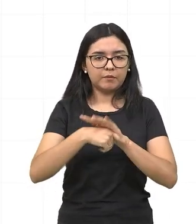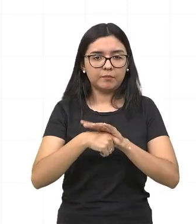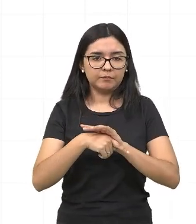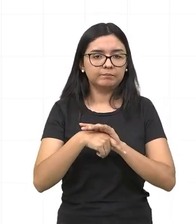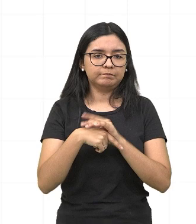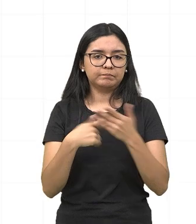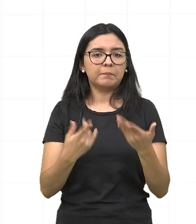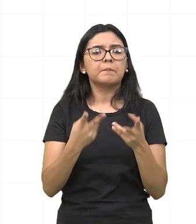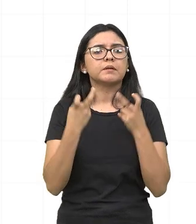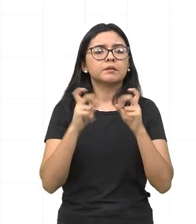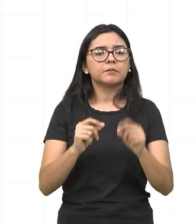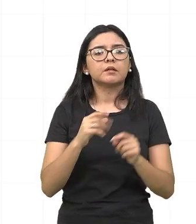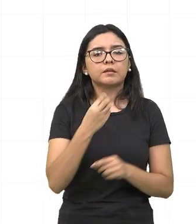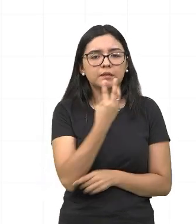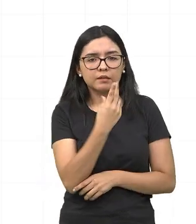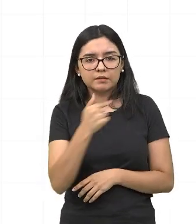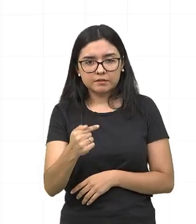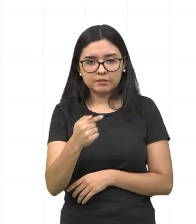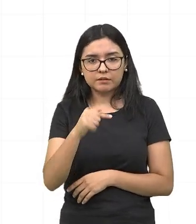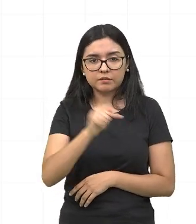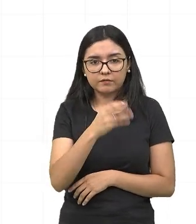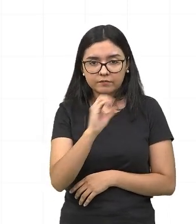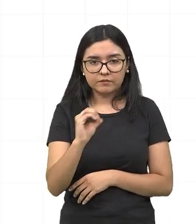bom? Observa bem para cá, nós temos aqui